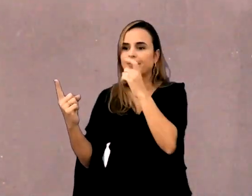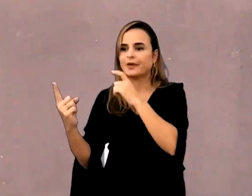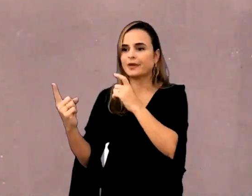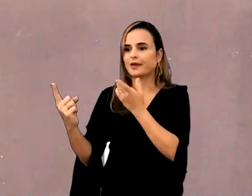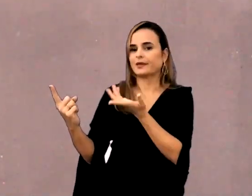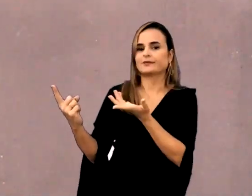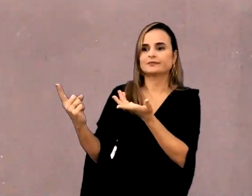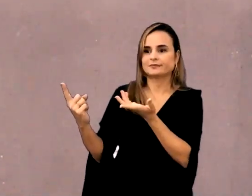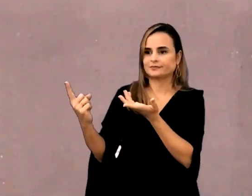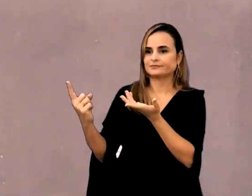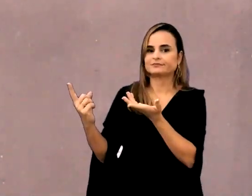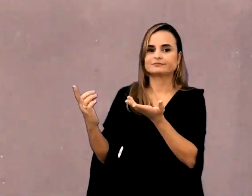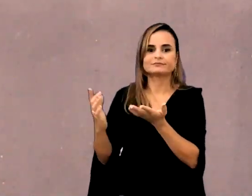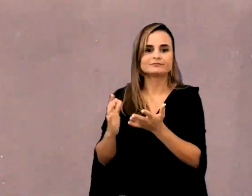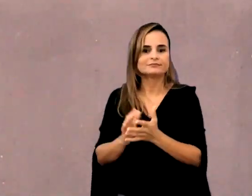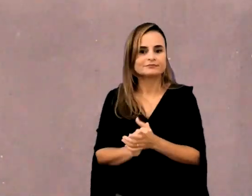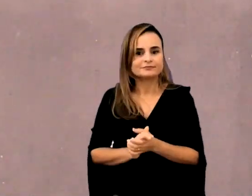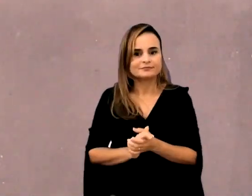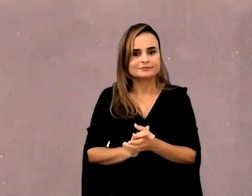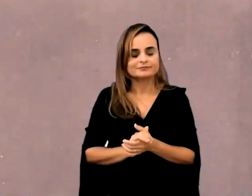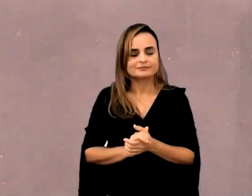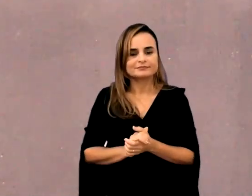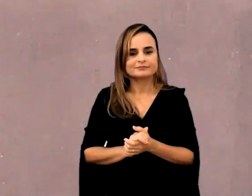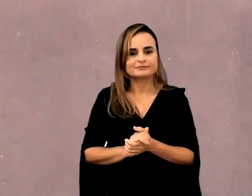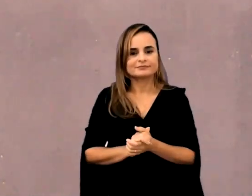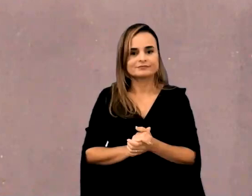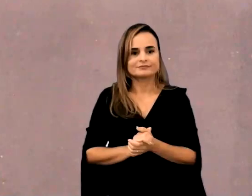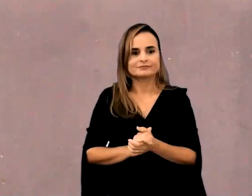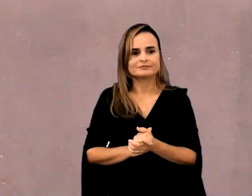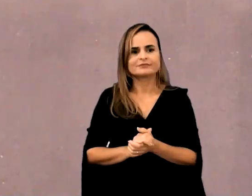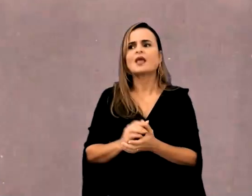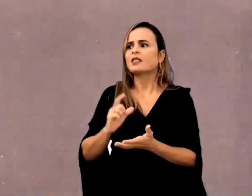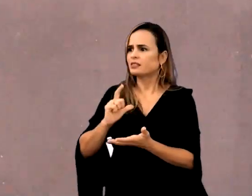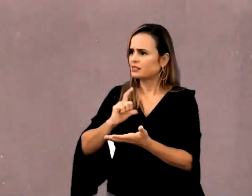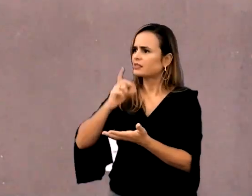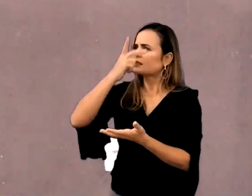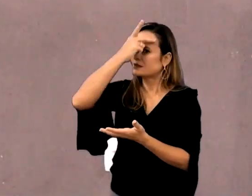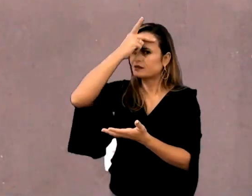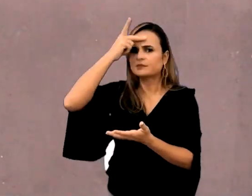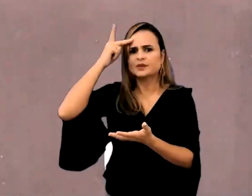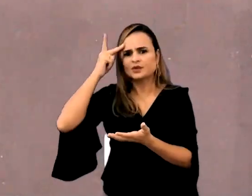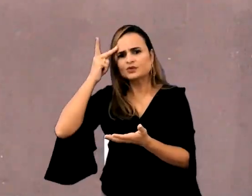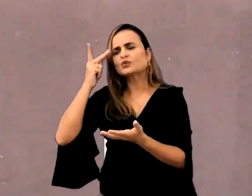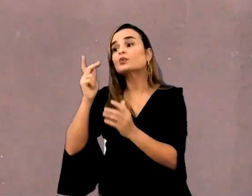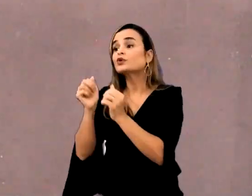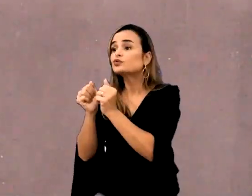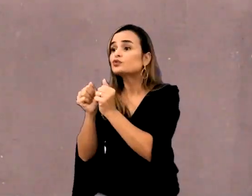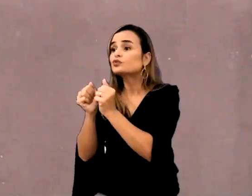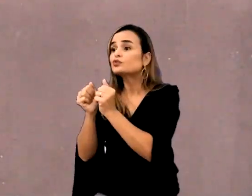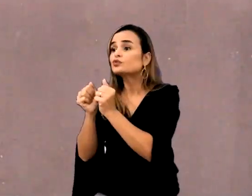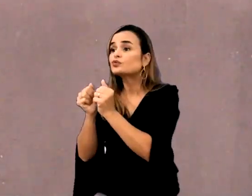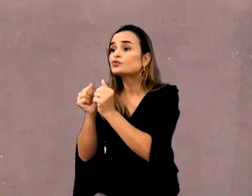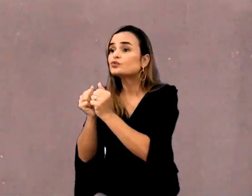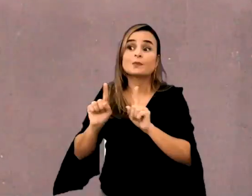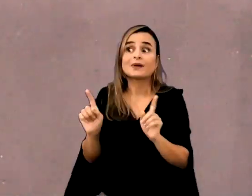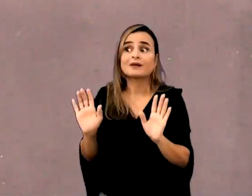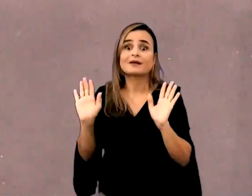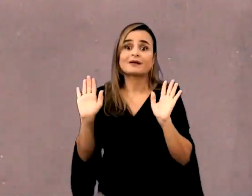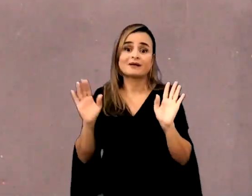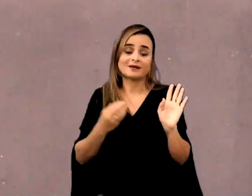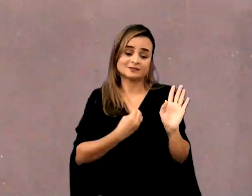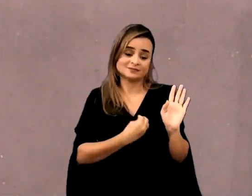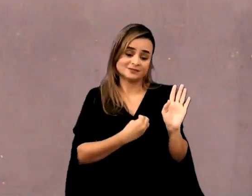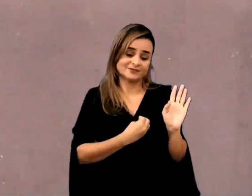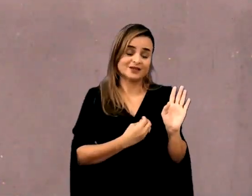E muitos, até pessoas que estão no meio de nós, mas está caminhando